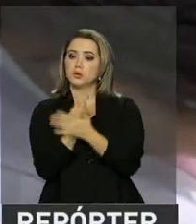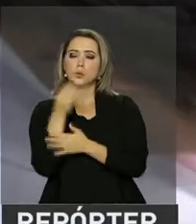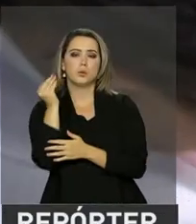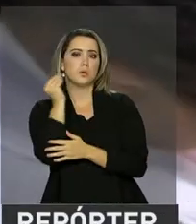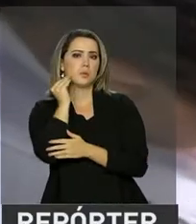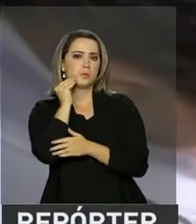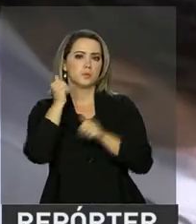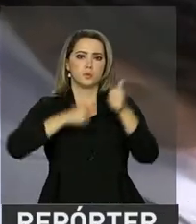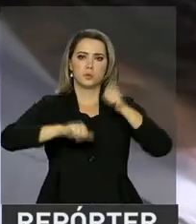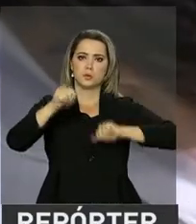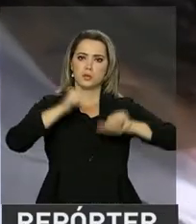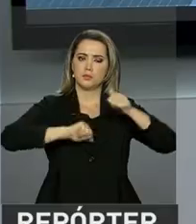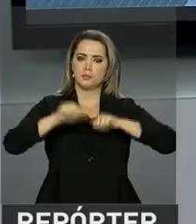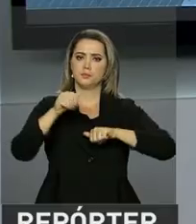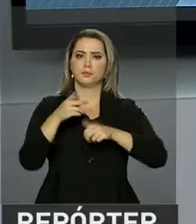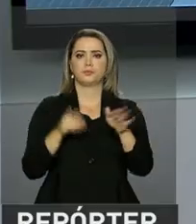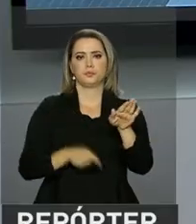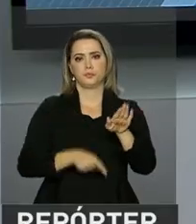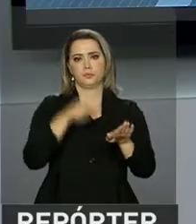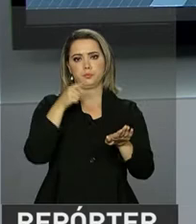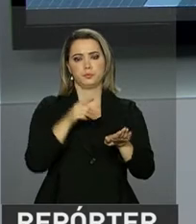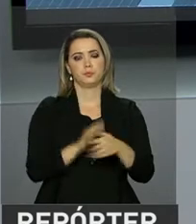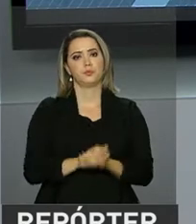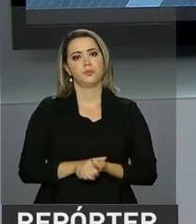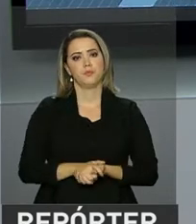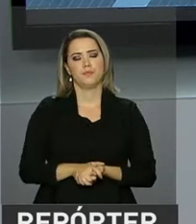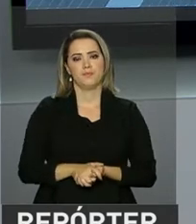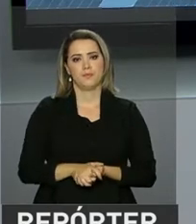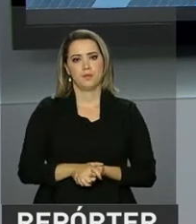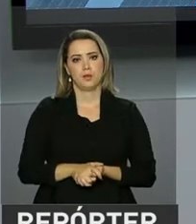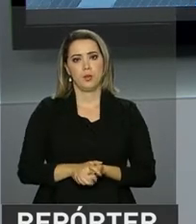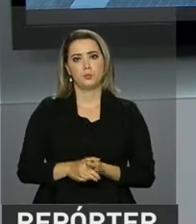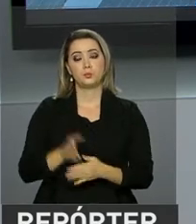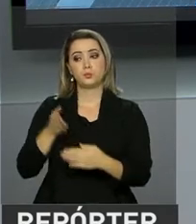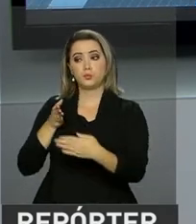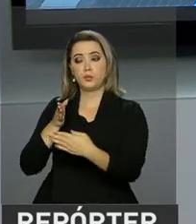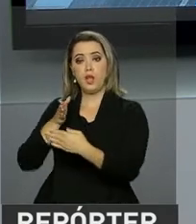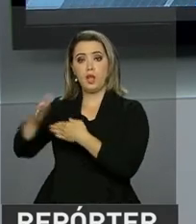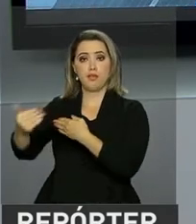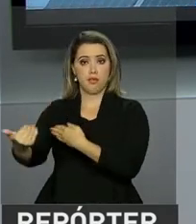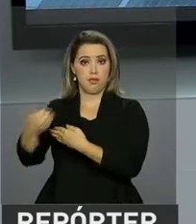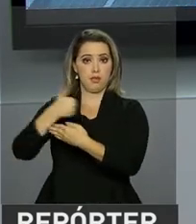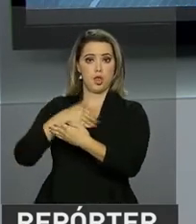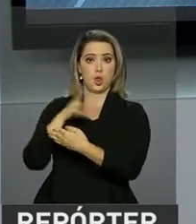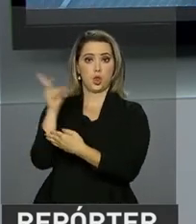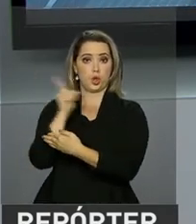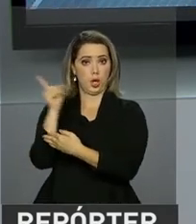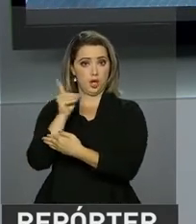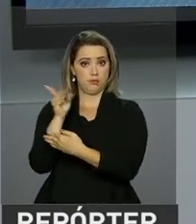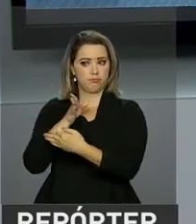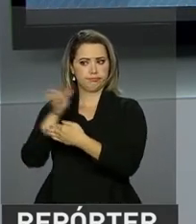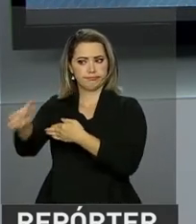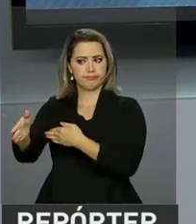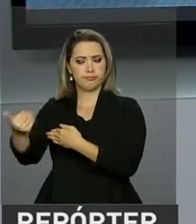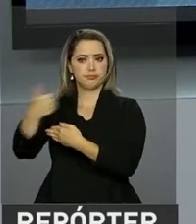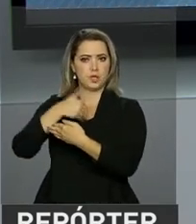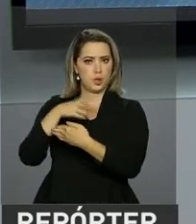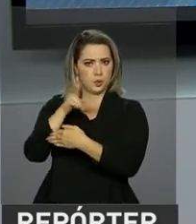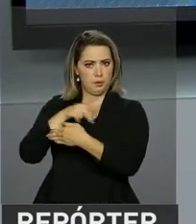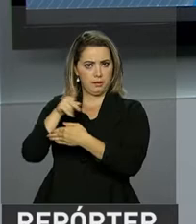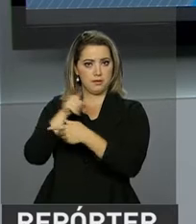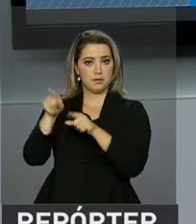do teste do pezinho o fluxo cambial que registra a entrada e saída de dólares do país se com